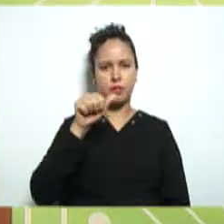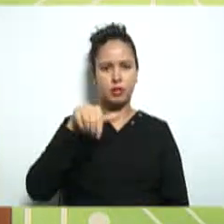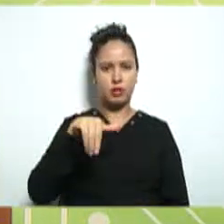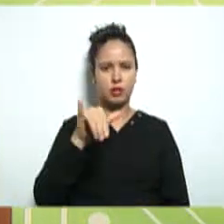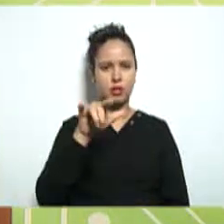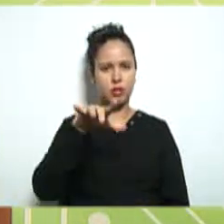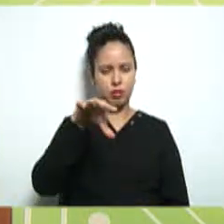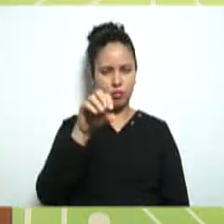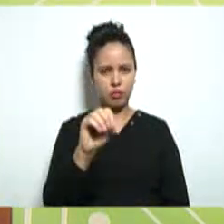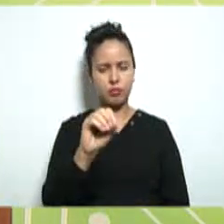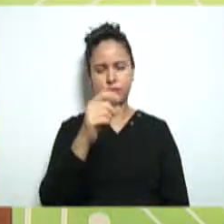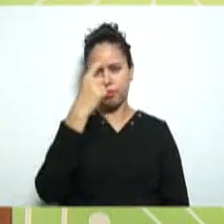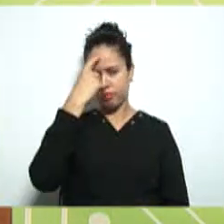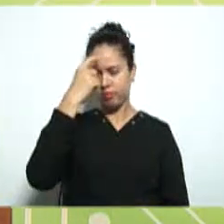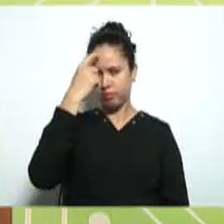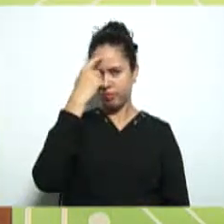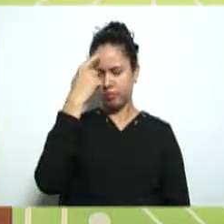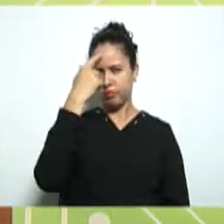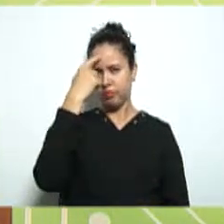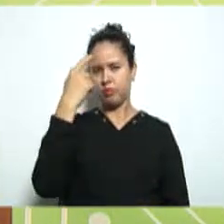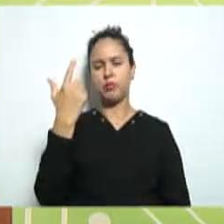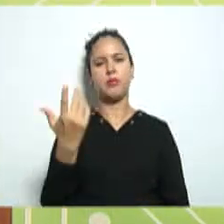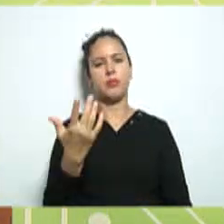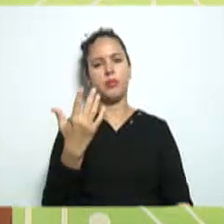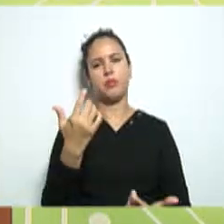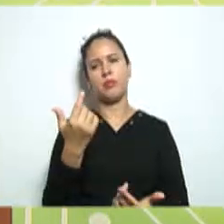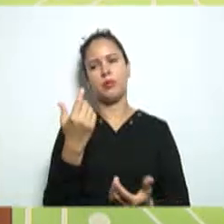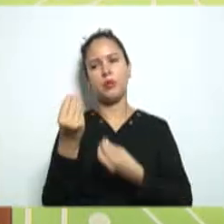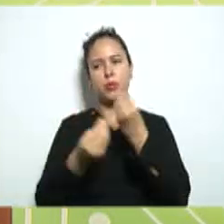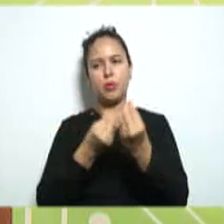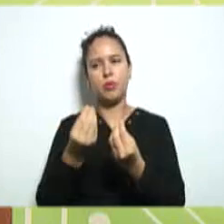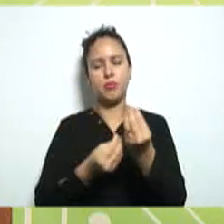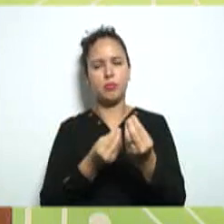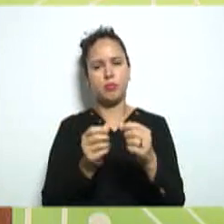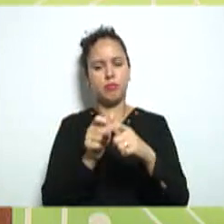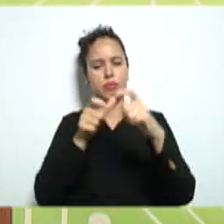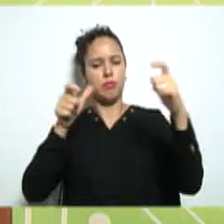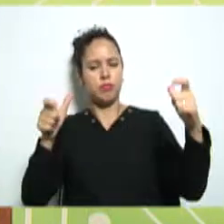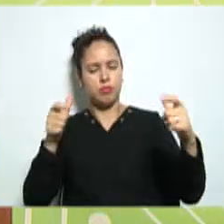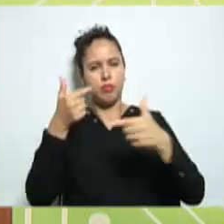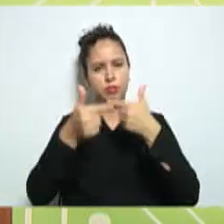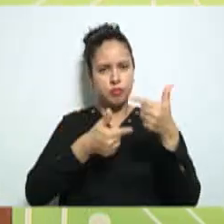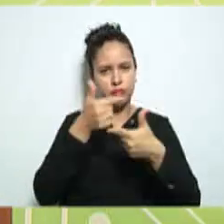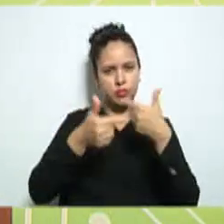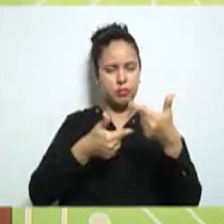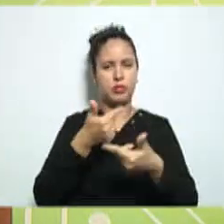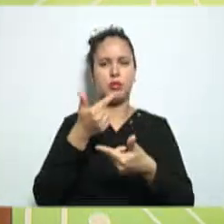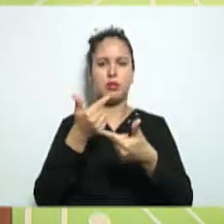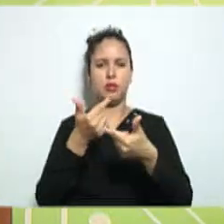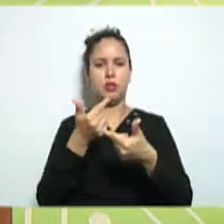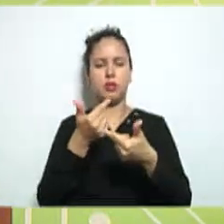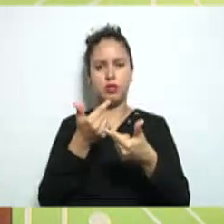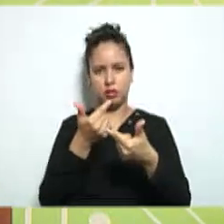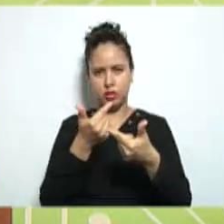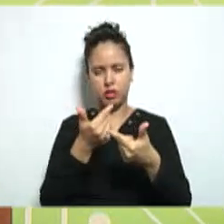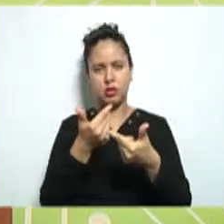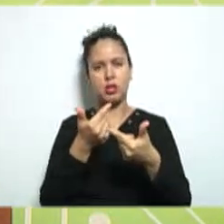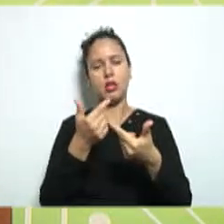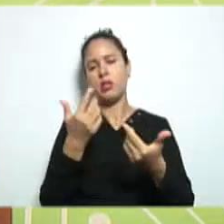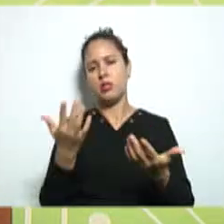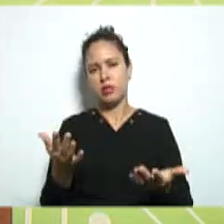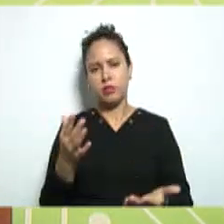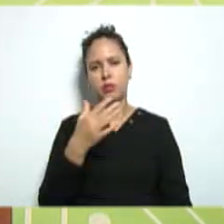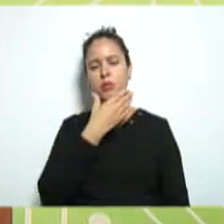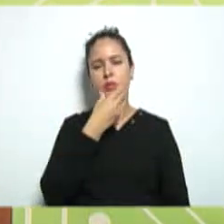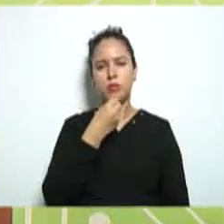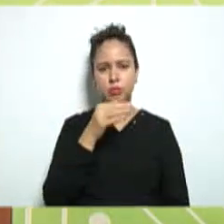essa produtividade, o Ford aplicou nas suas empresas essas metodologias e houve um ganho muito grande